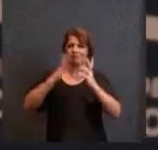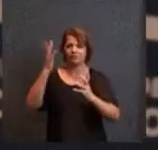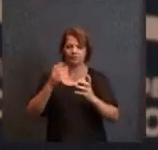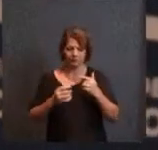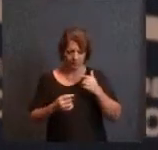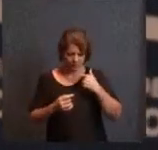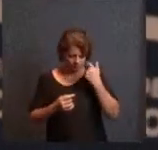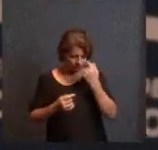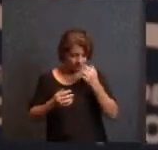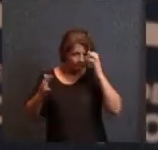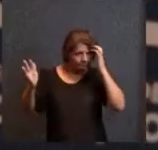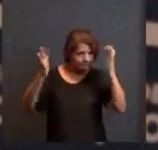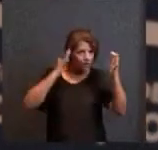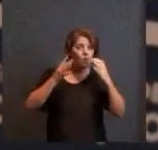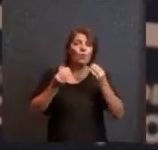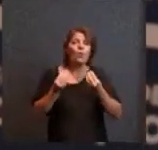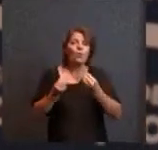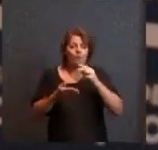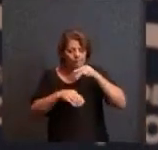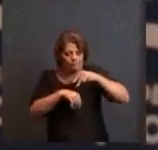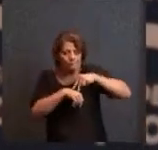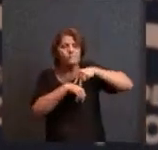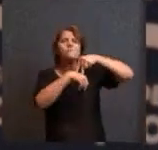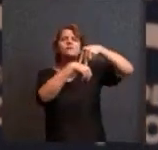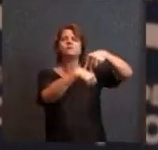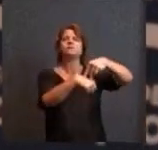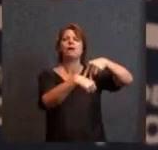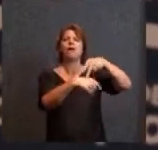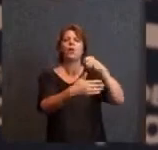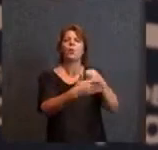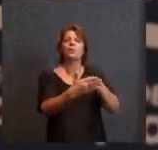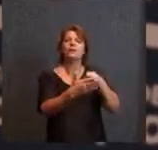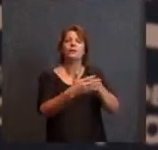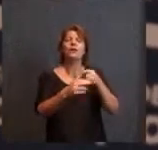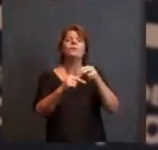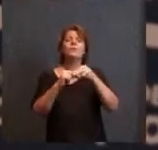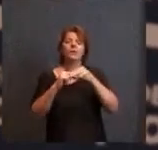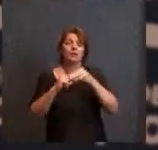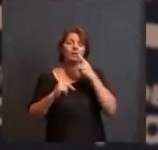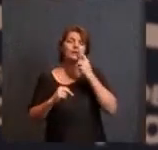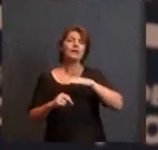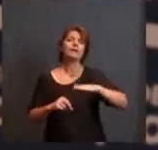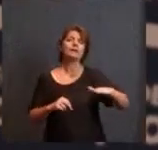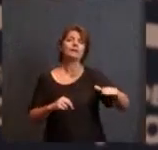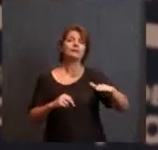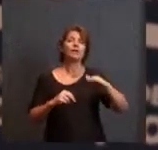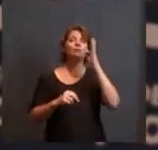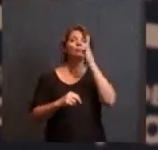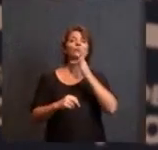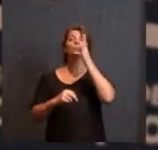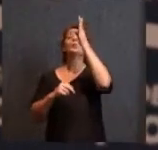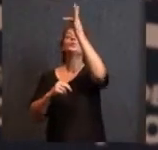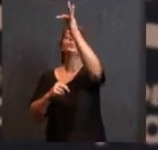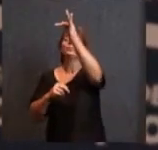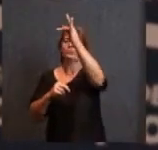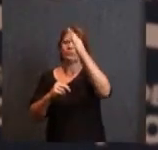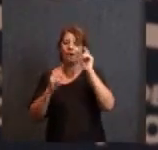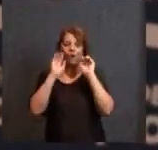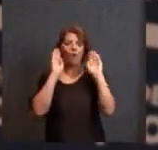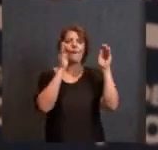se compromete em enfrentar da melhor forma, porque as crianças, estas são o nosso grande e maior